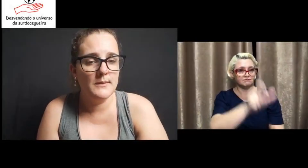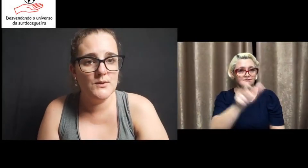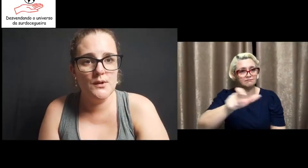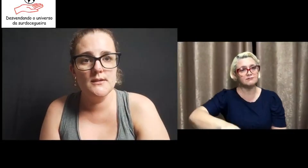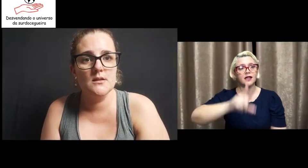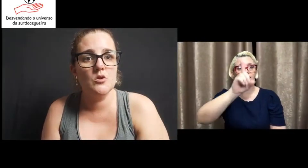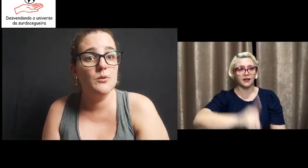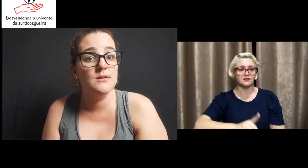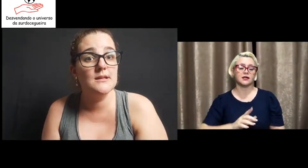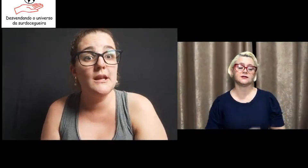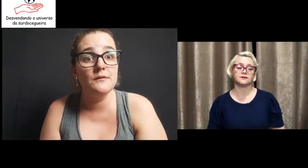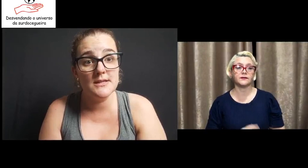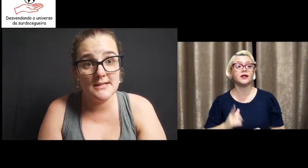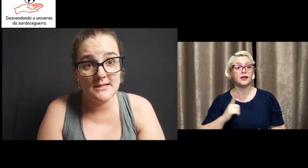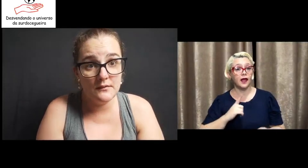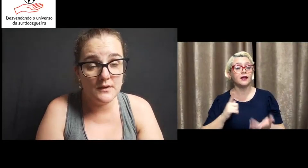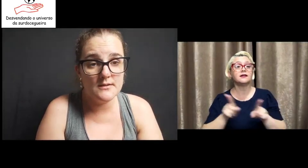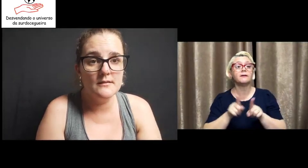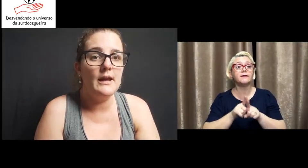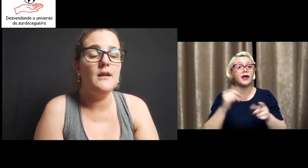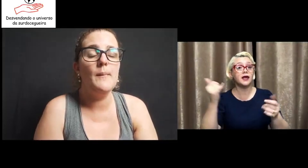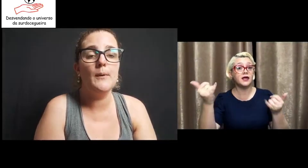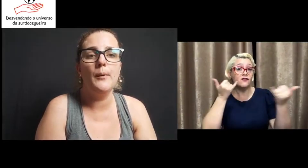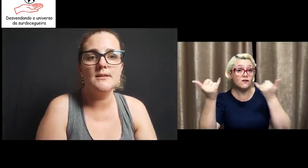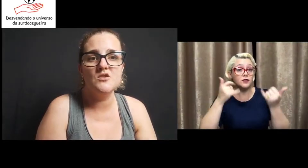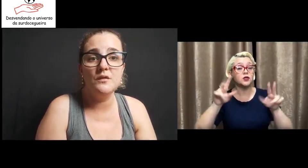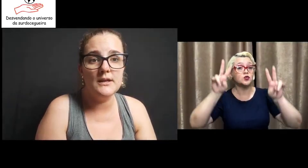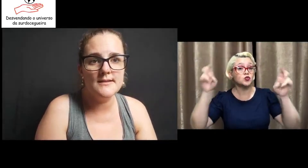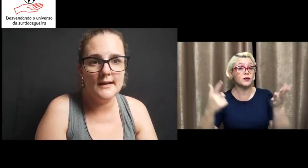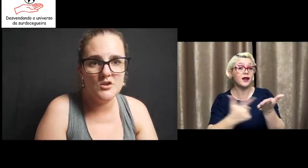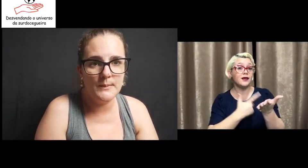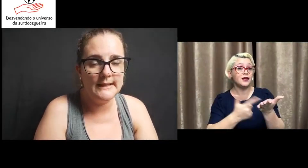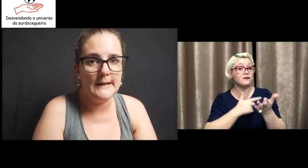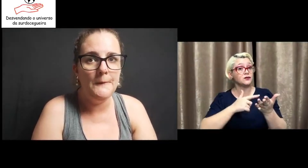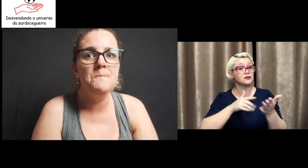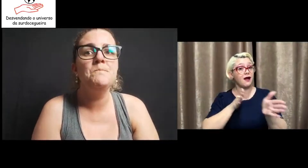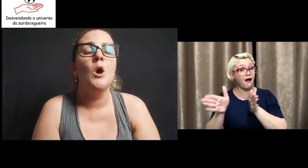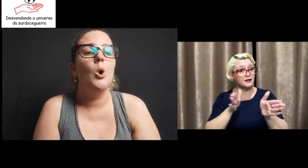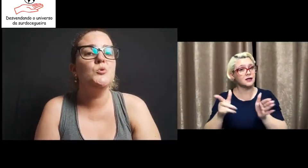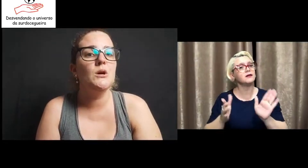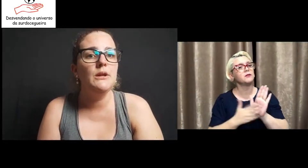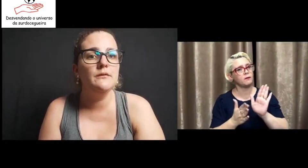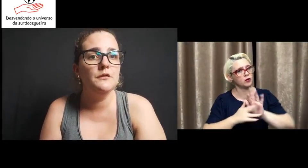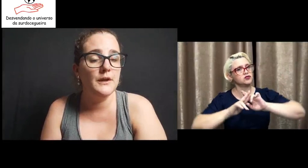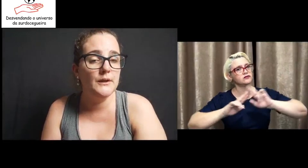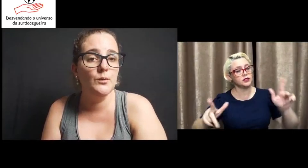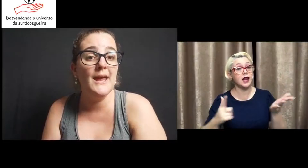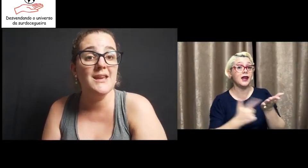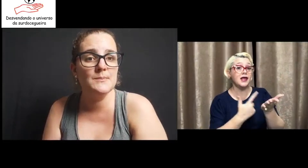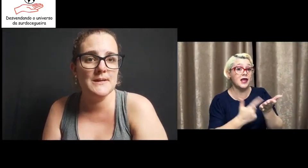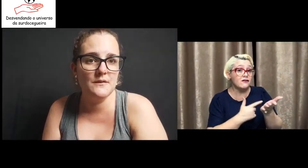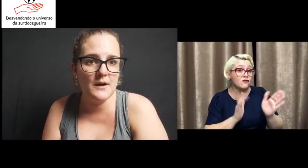tem informações sobre os livros acessíveis, né? Que é uma proposta diferenciada de material, onde é um livro